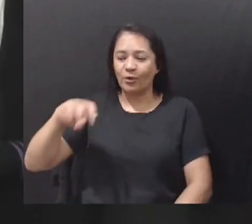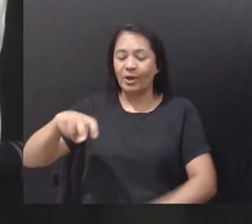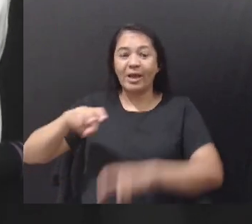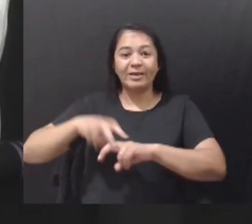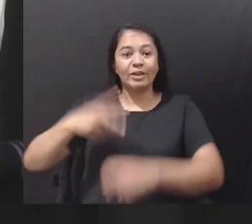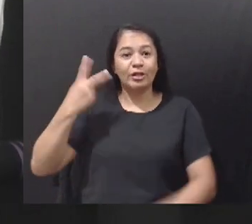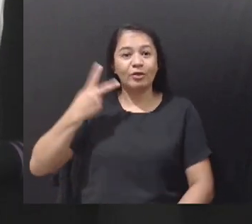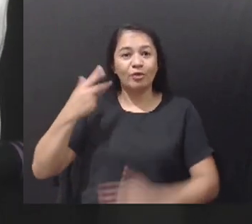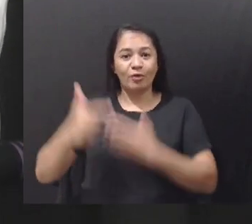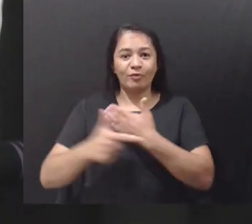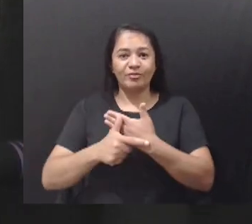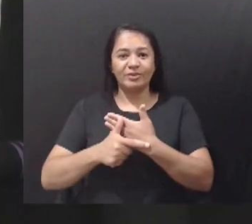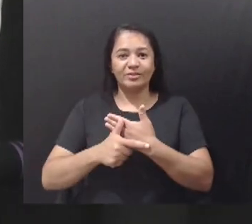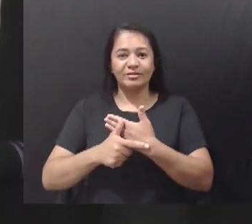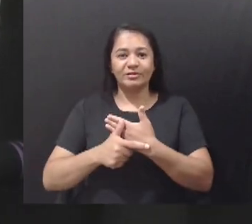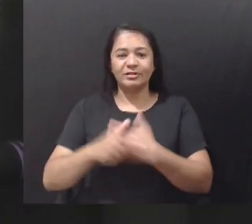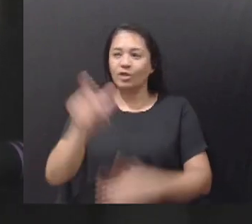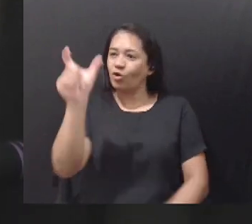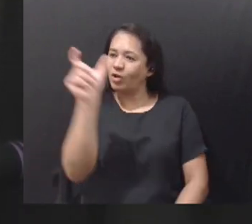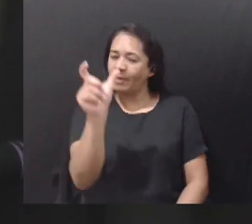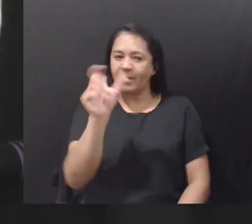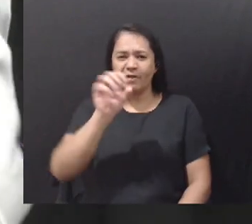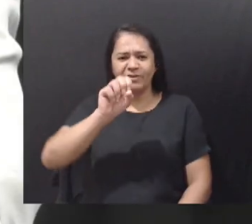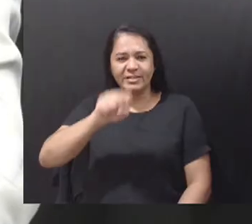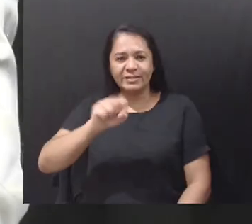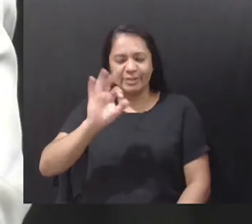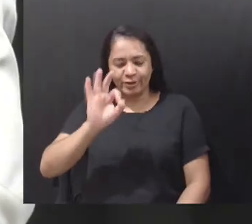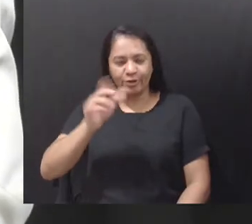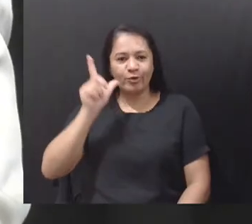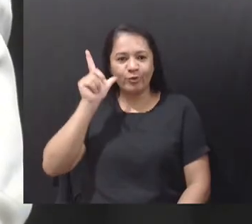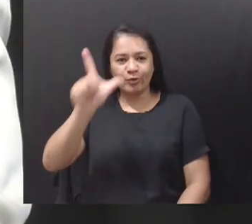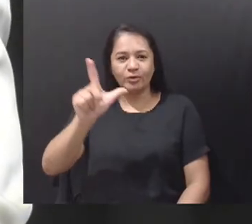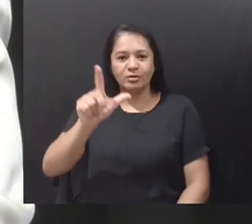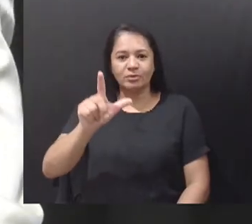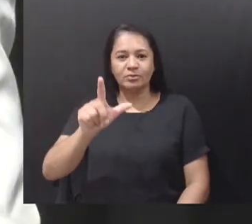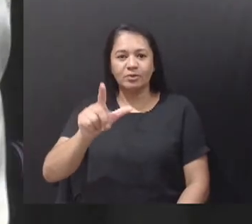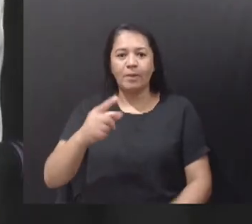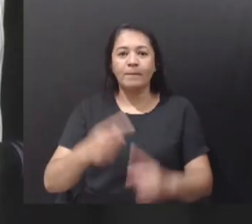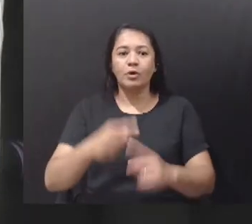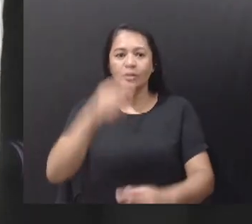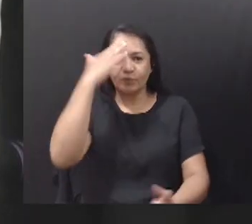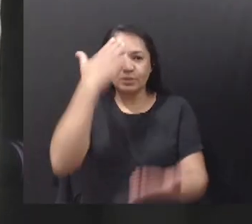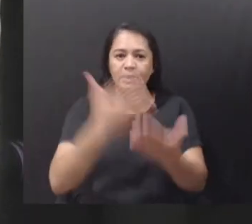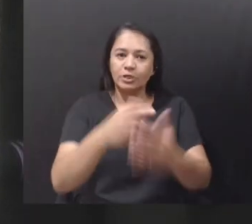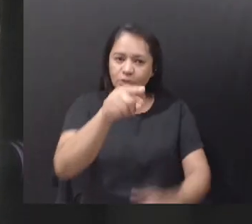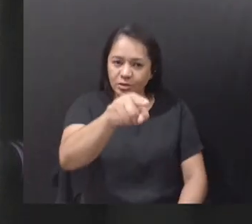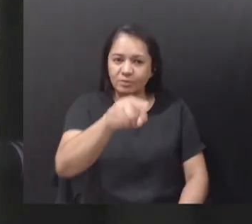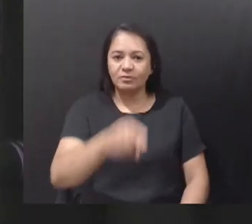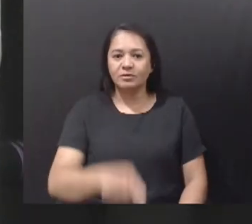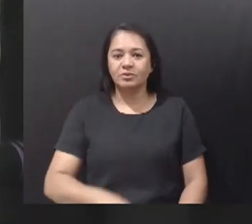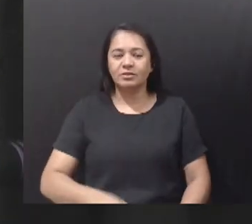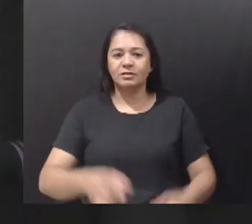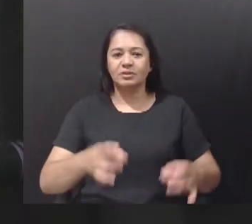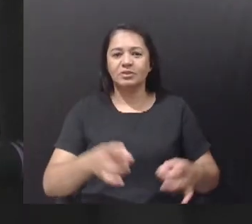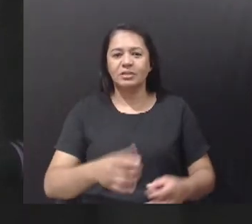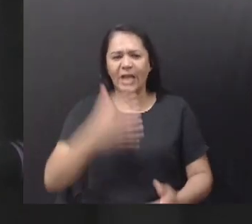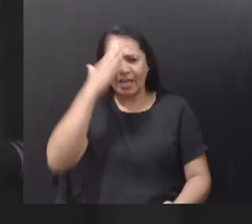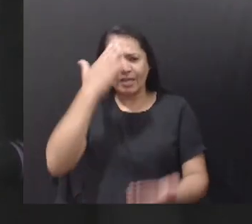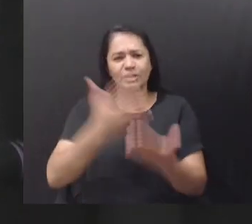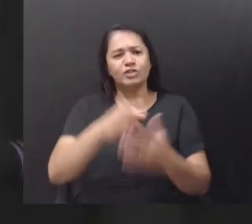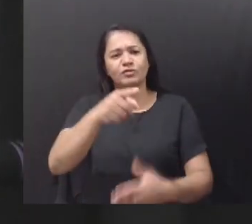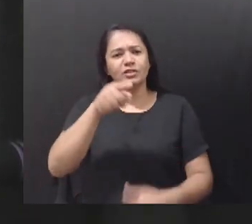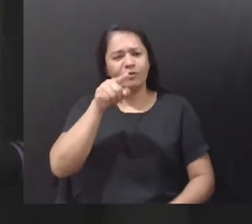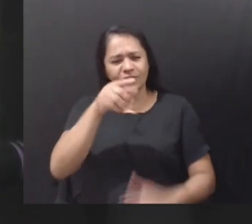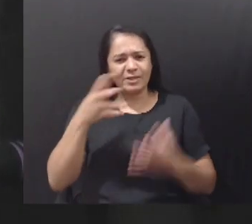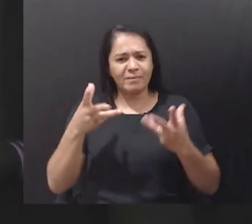pus essa palavrinha sim e deu certo. Dá certo porque você acredita em você. Nunca deixe de acreditar em você. Você é maravilhosa, seja você quem